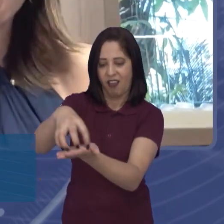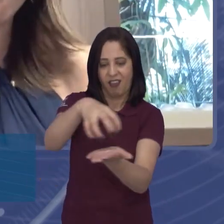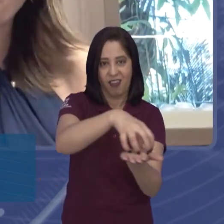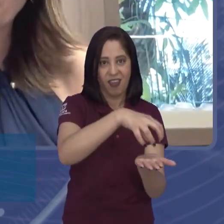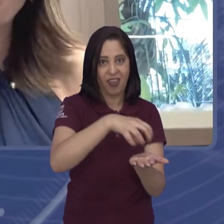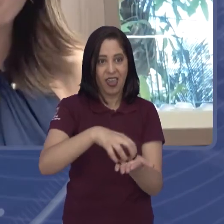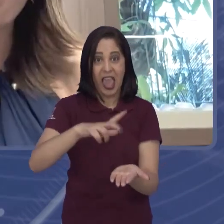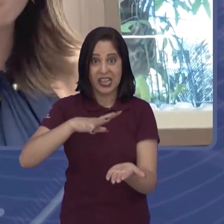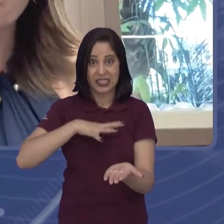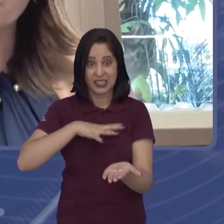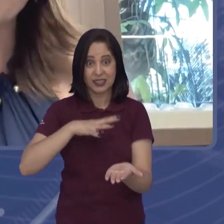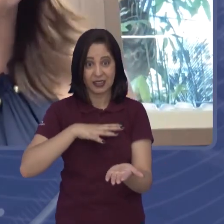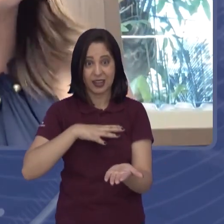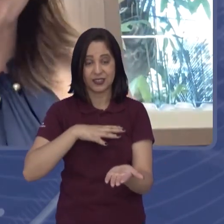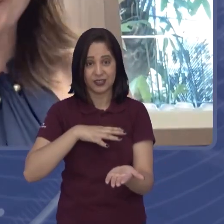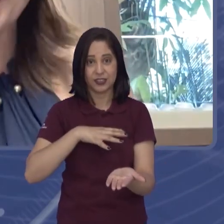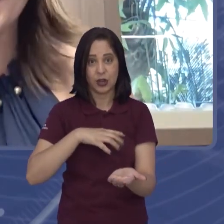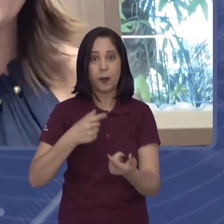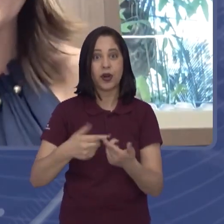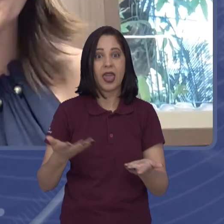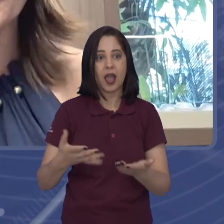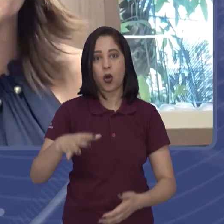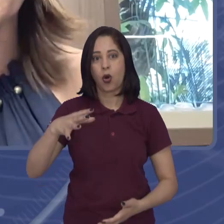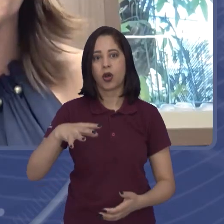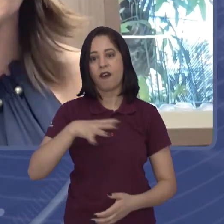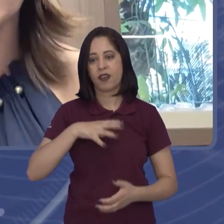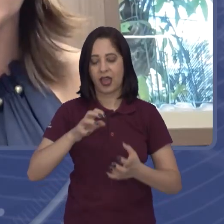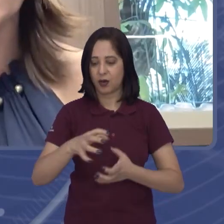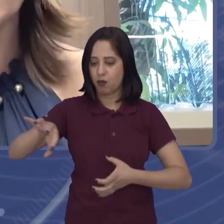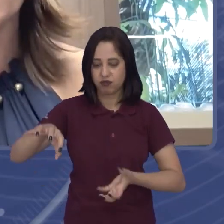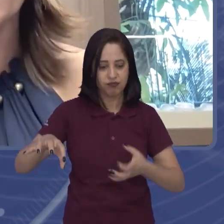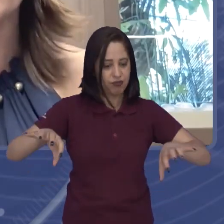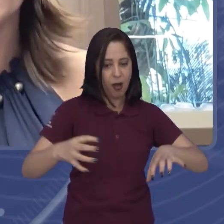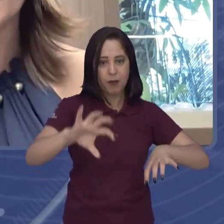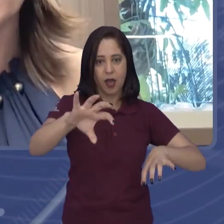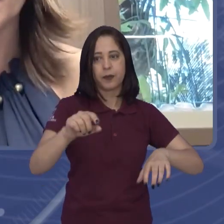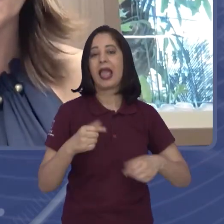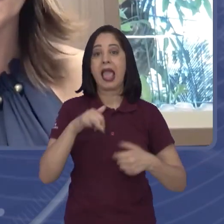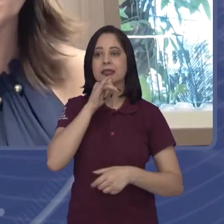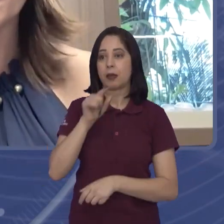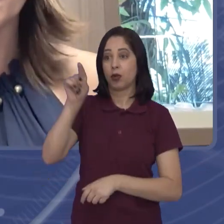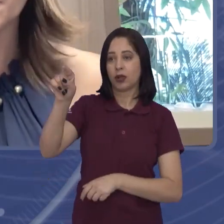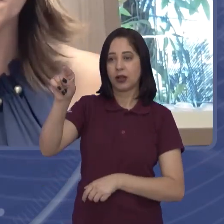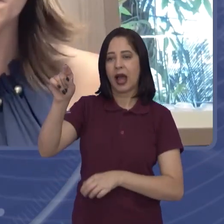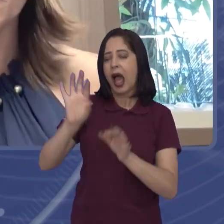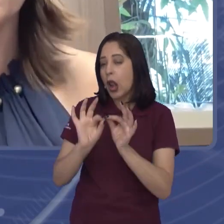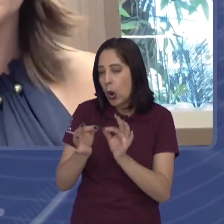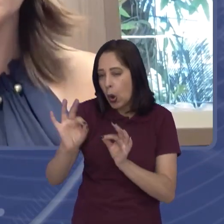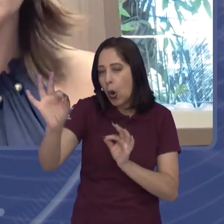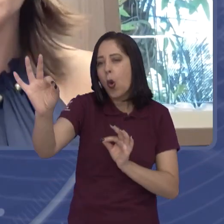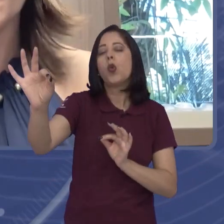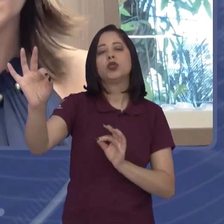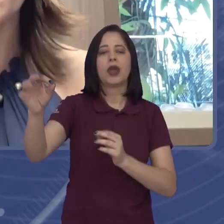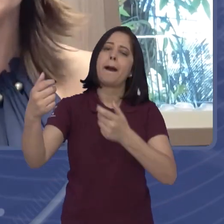que ela foi descentralizada, né, claro que ainda tem umas regiões mais afastadas, mais periféricas, que ainda são carentes de